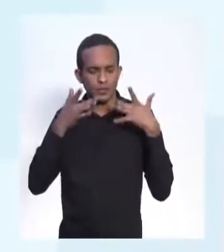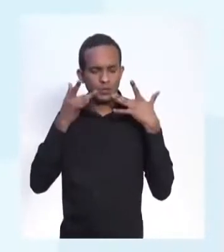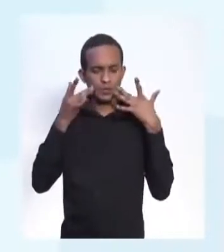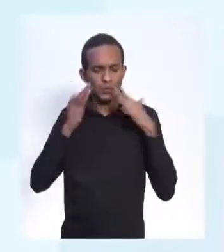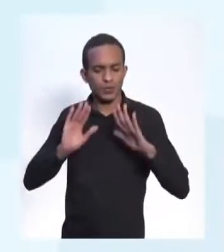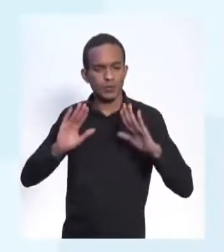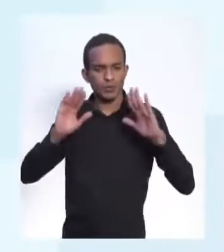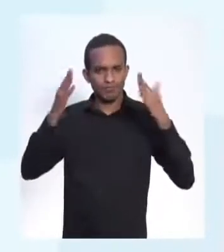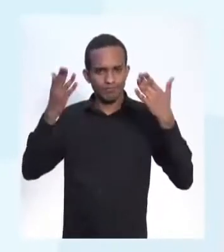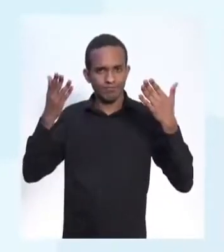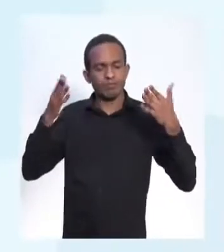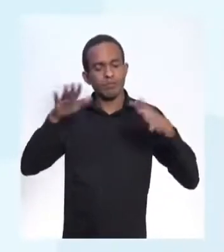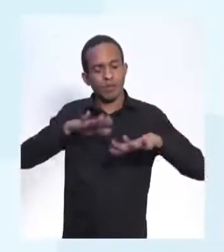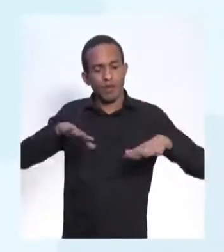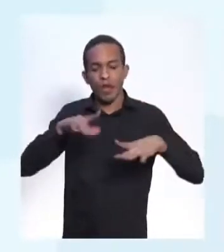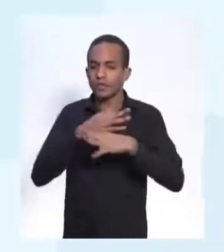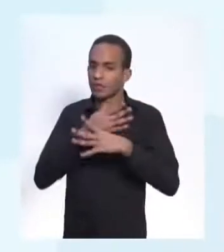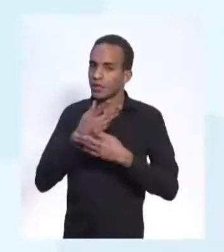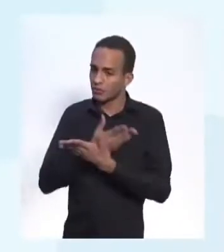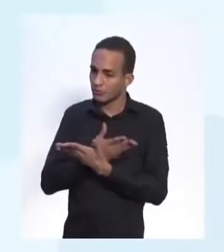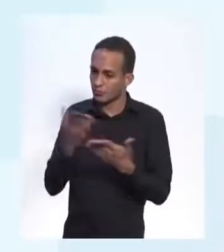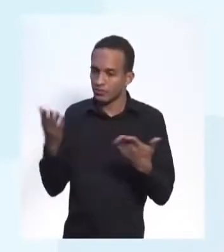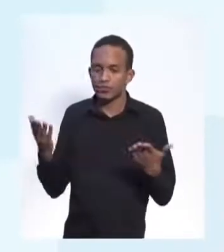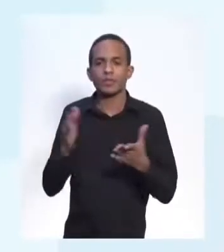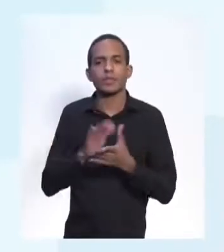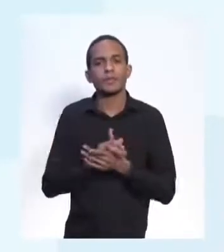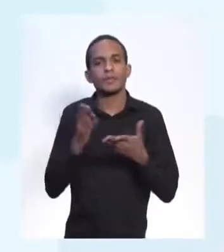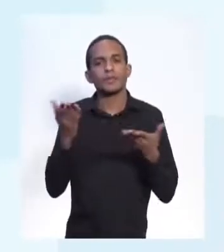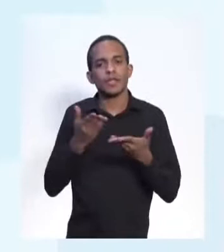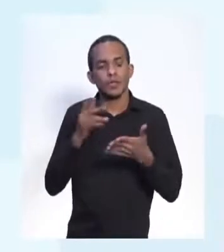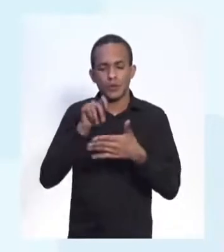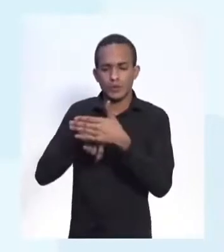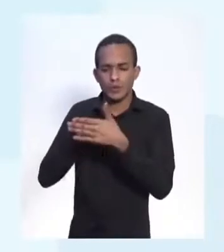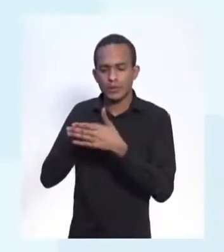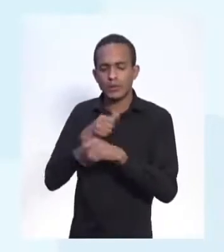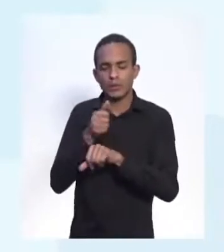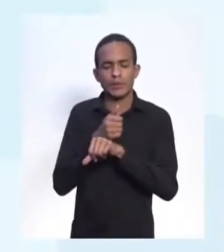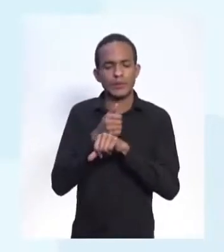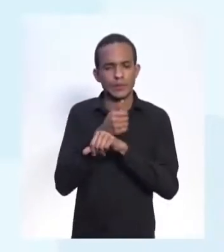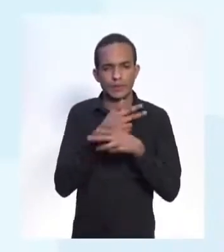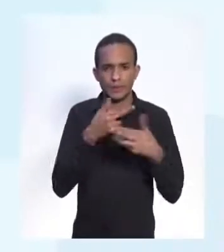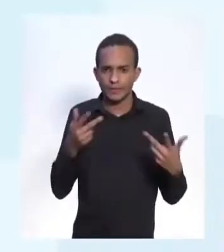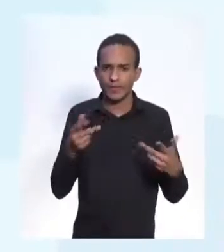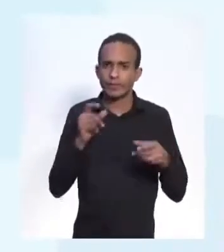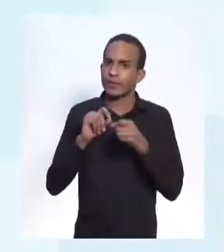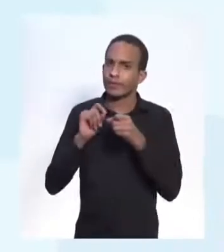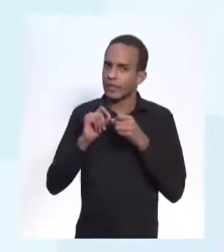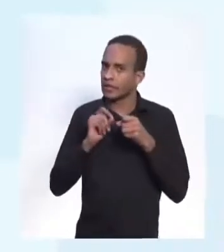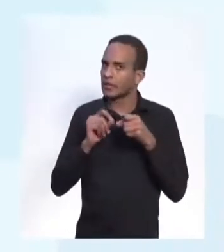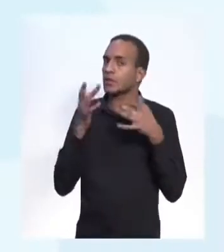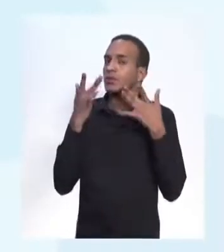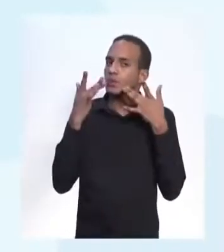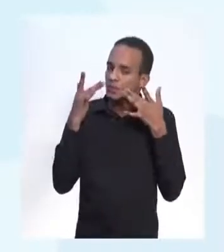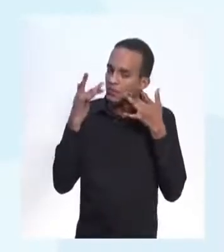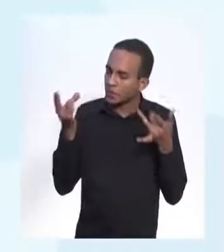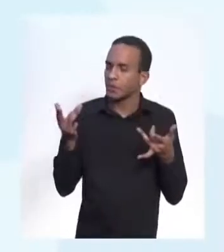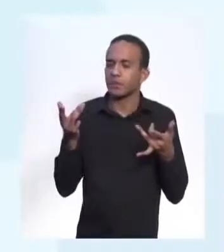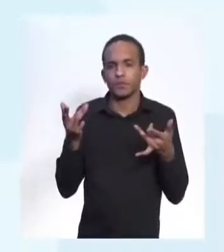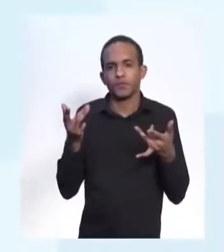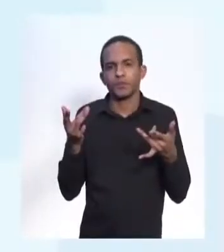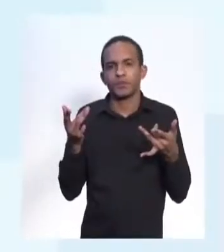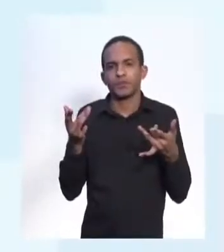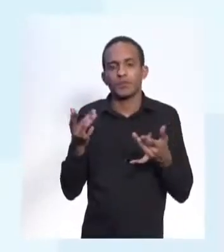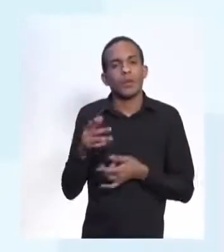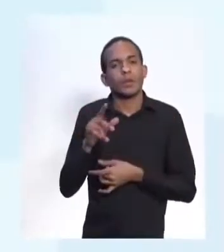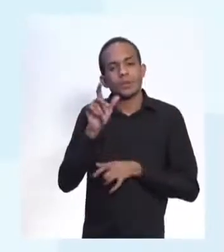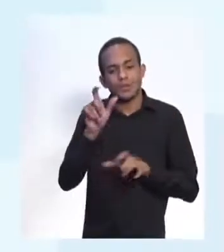espetáculo teatral na cidade de vocês e a gente está contratando profissionais para fazer uma peça. E